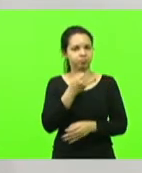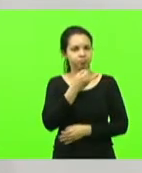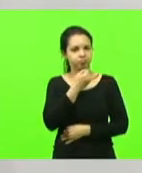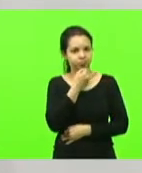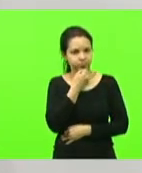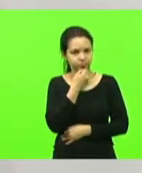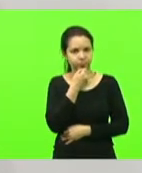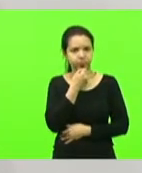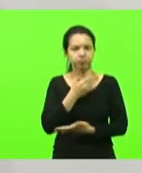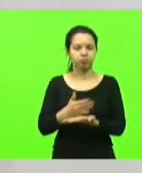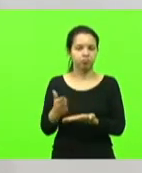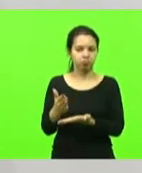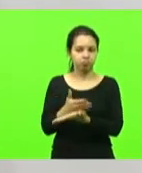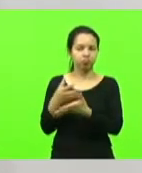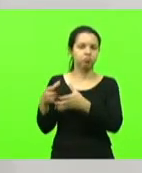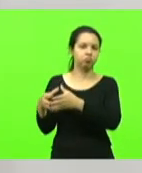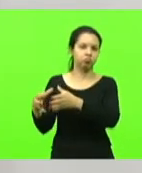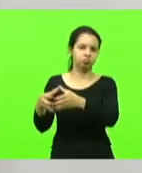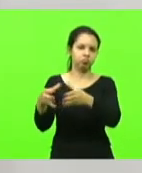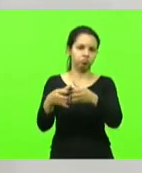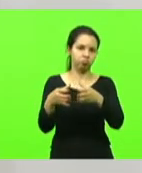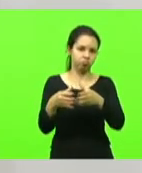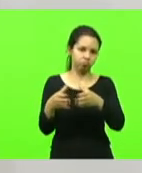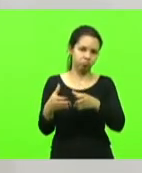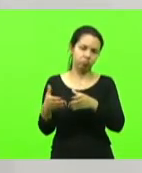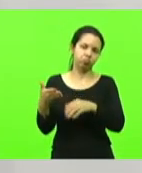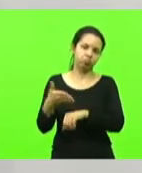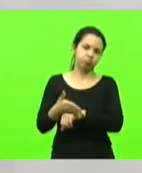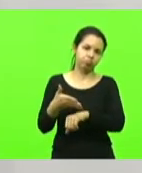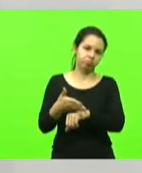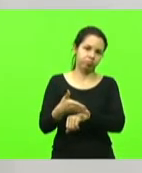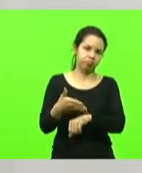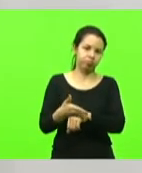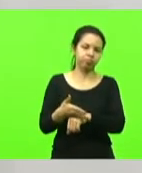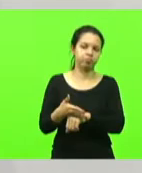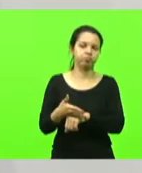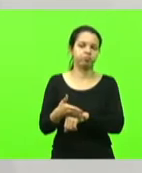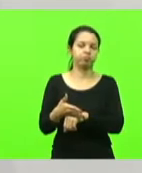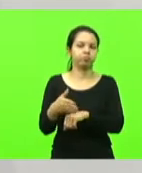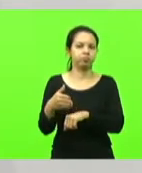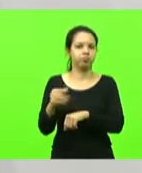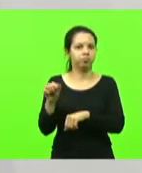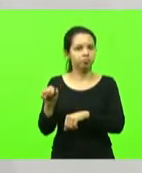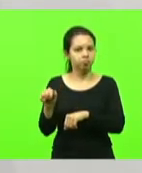alguns órgãos estão sendo guiados por ideologia, o que parece, não